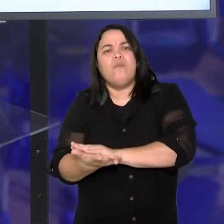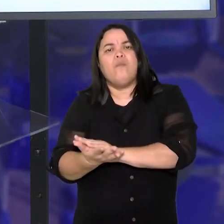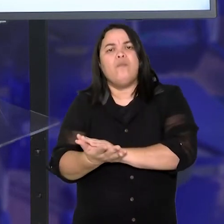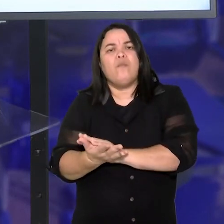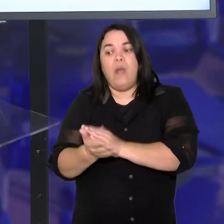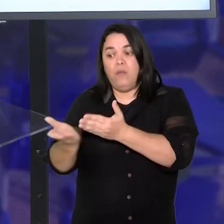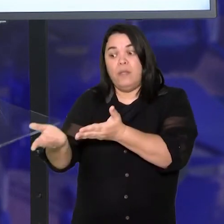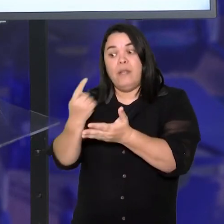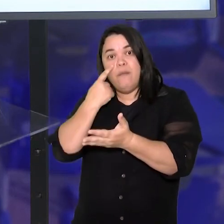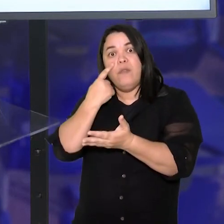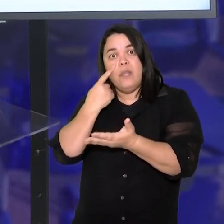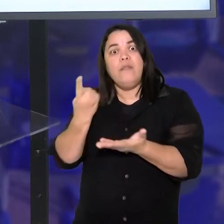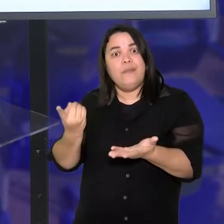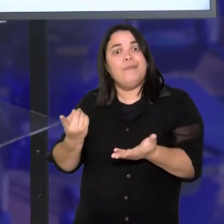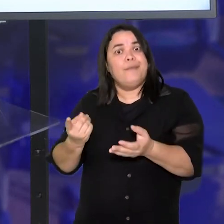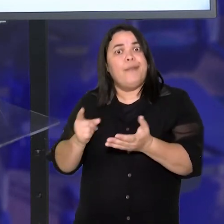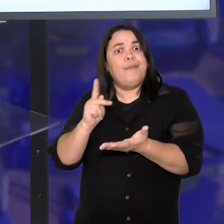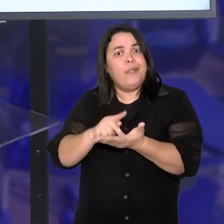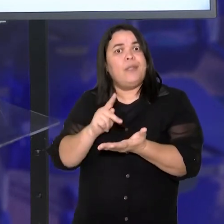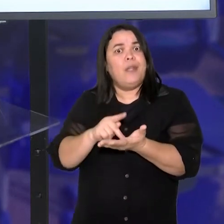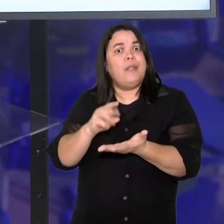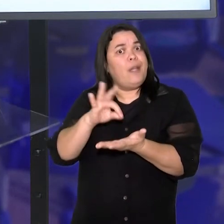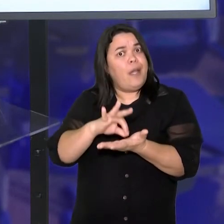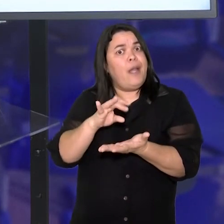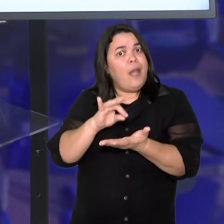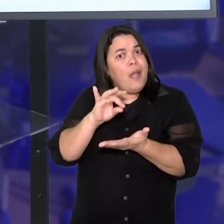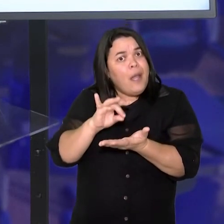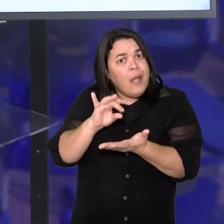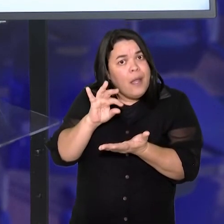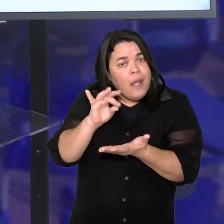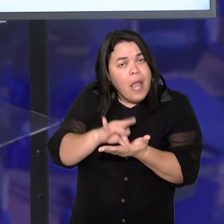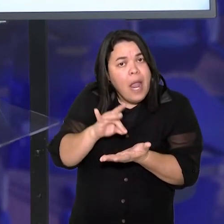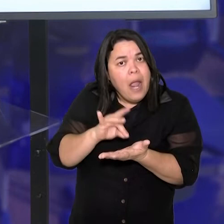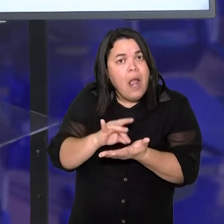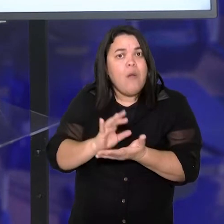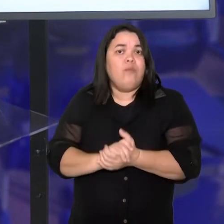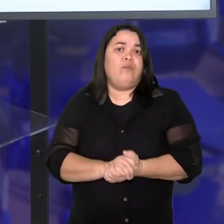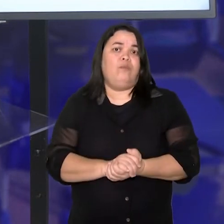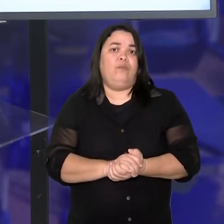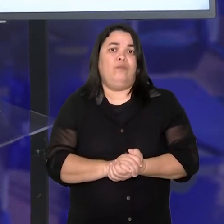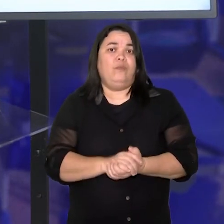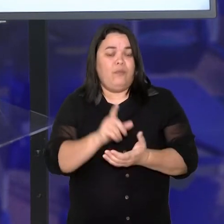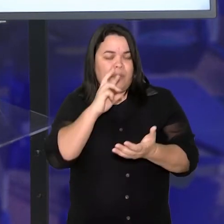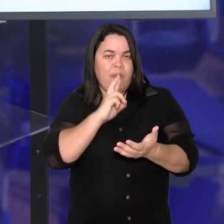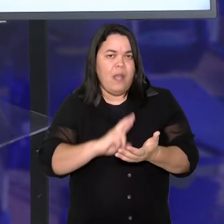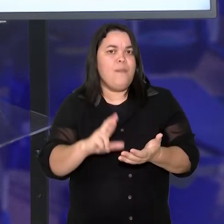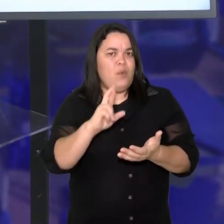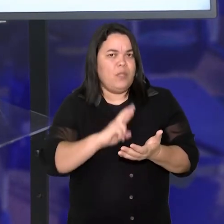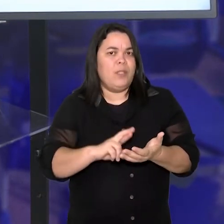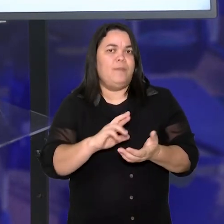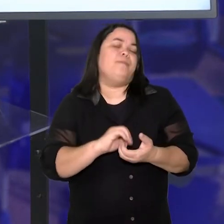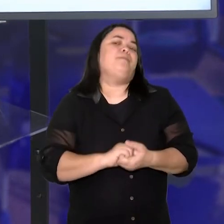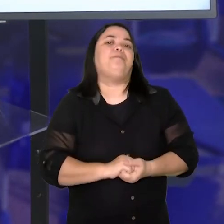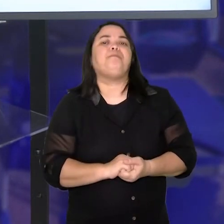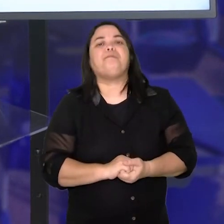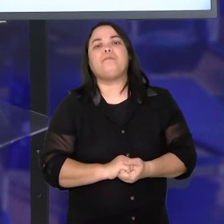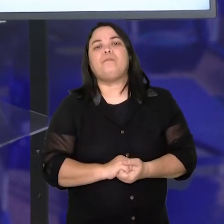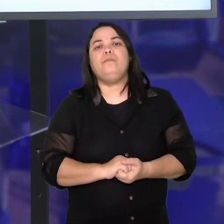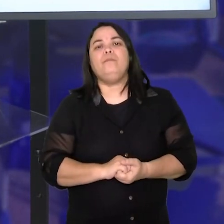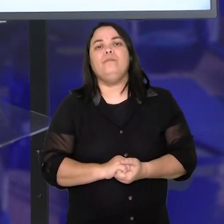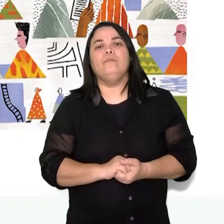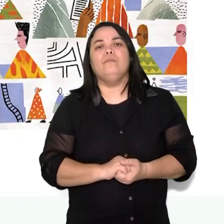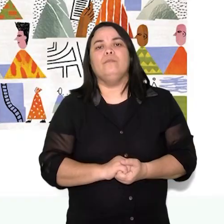claro de xenofobia, mas essa é uma questão absolutamente pessoal a ser respondida aí no teu caderno, tá? E por último, para a